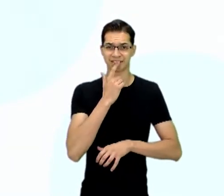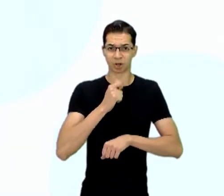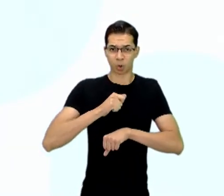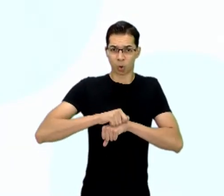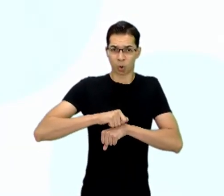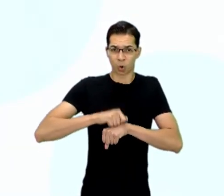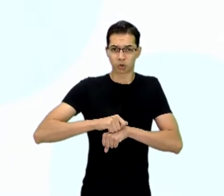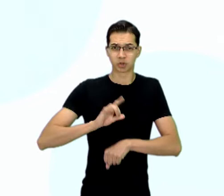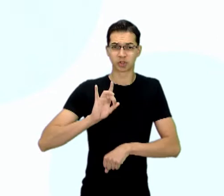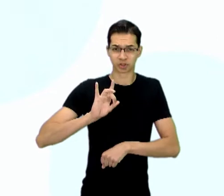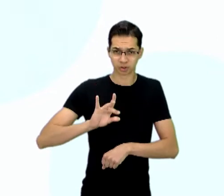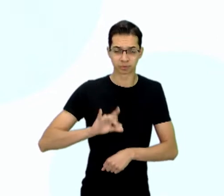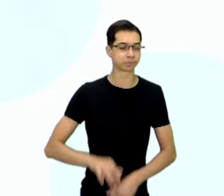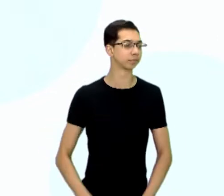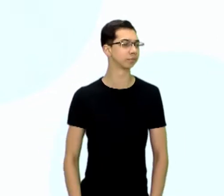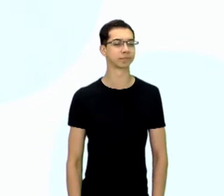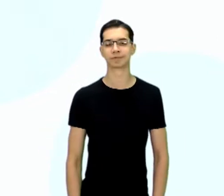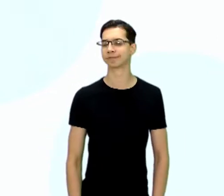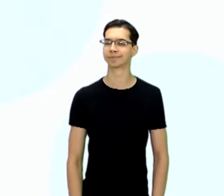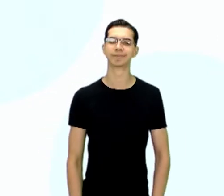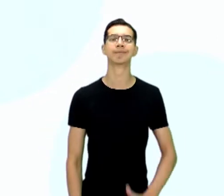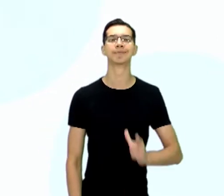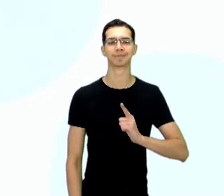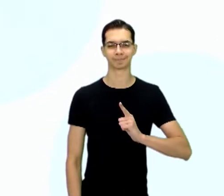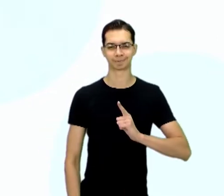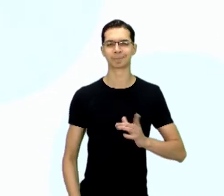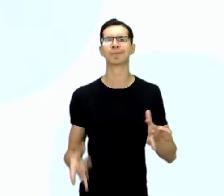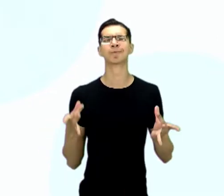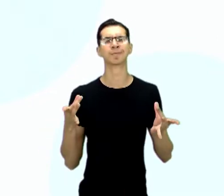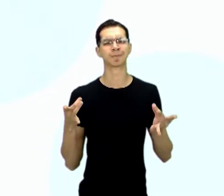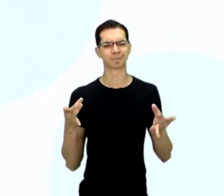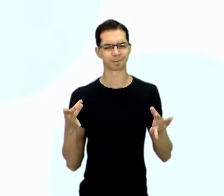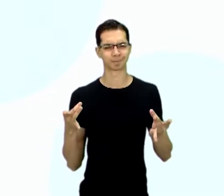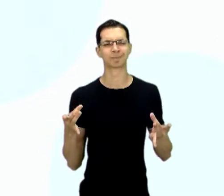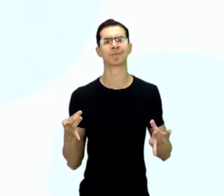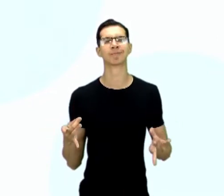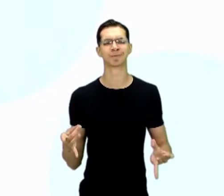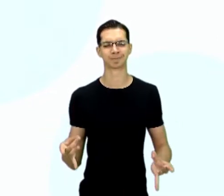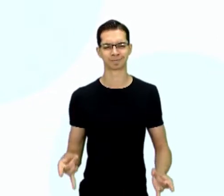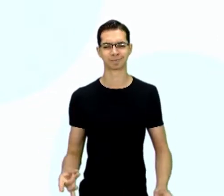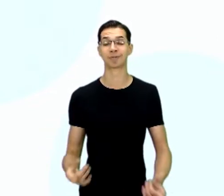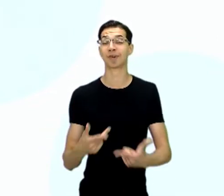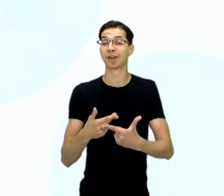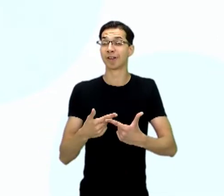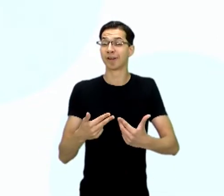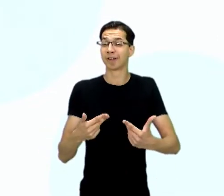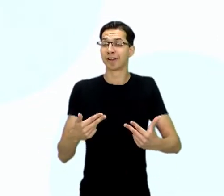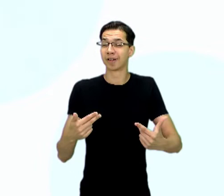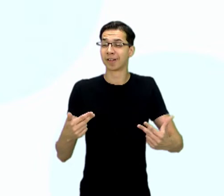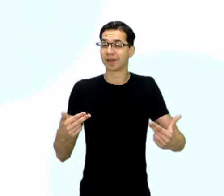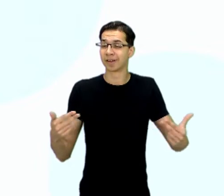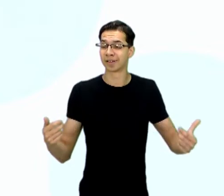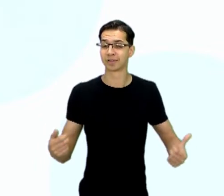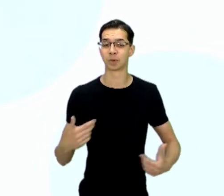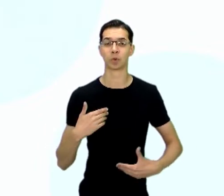gente tem uma série de outros elementos envolvidos, né? Envolvidos na movimentação do corpo. Aqui eu